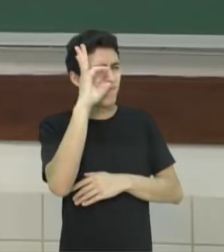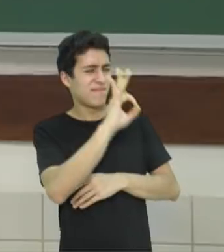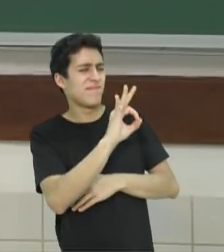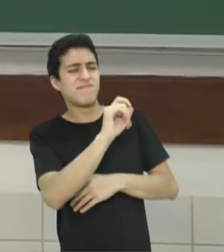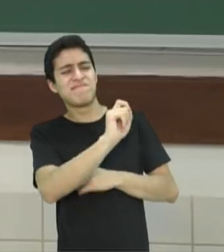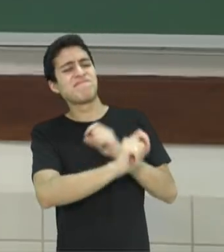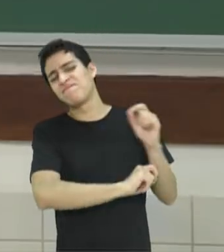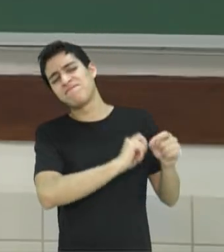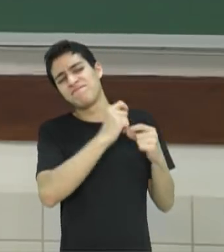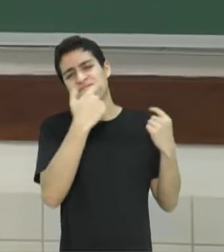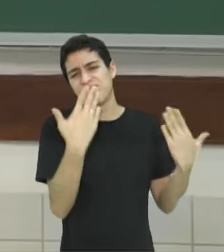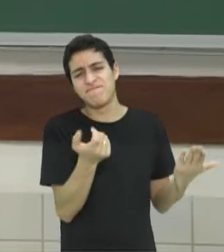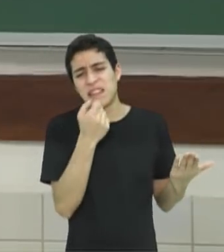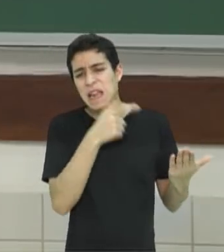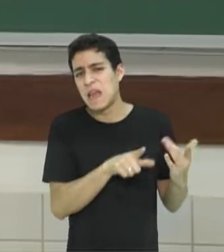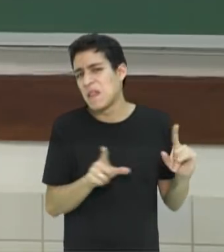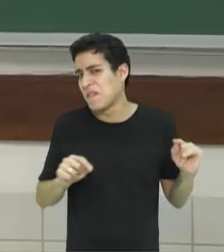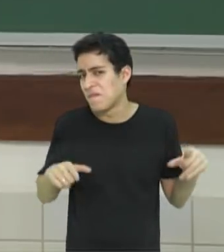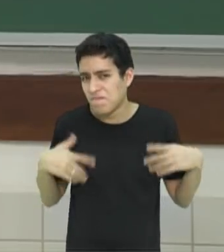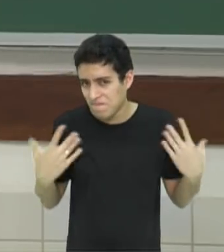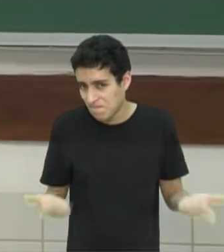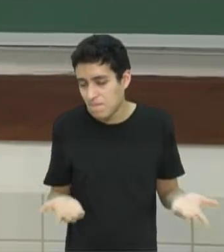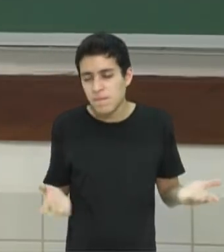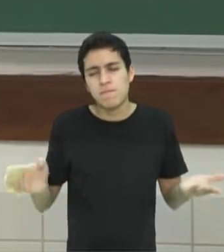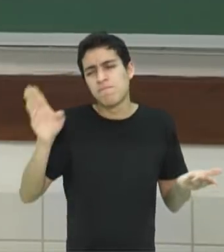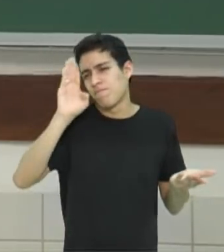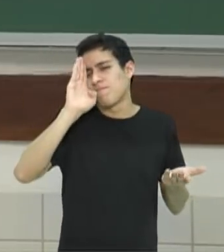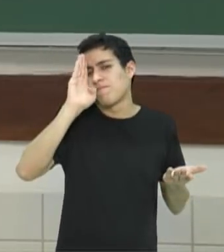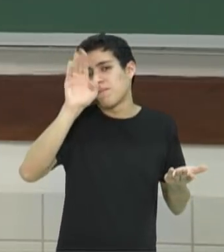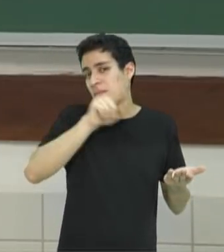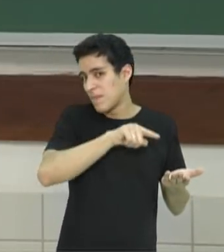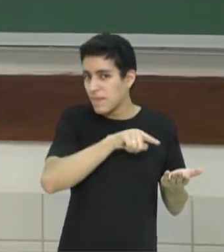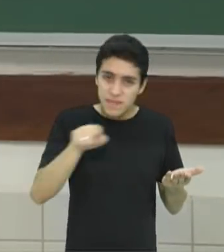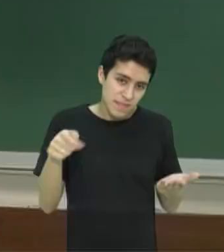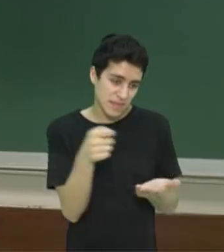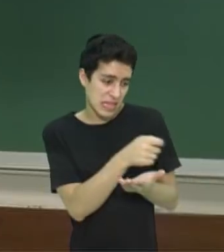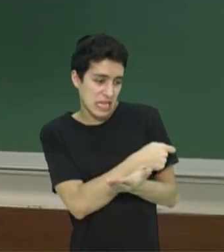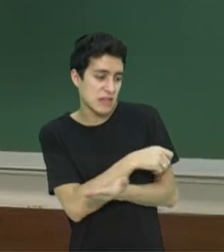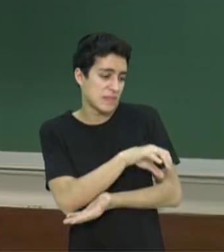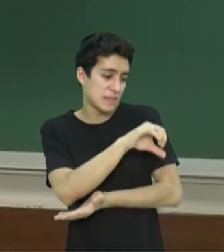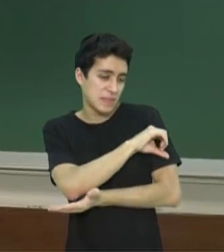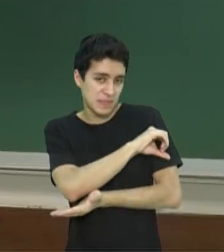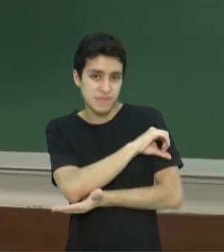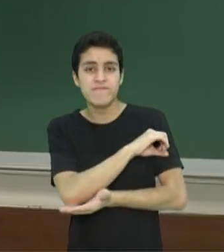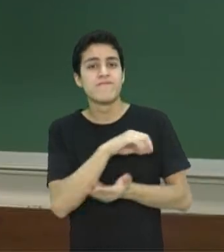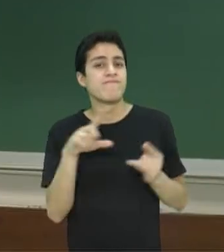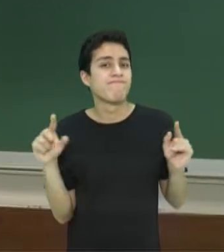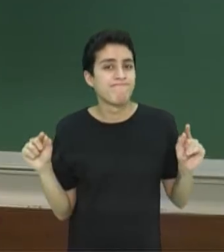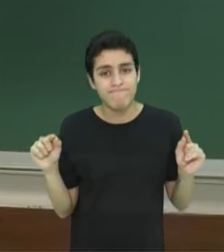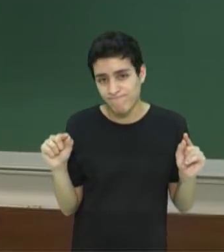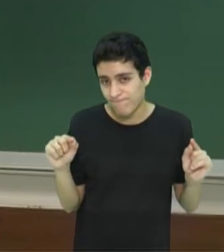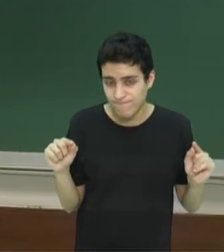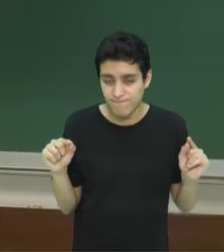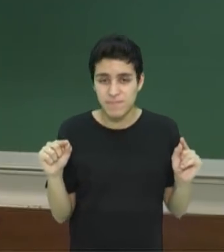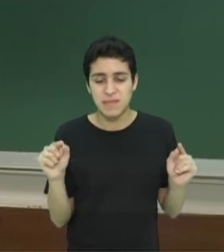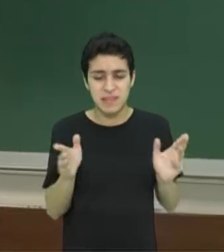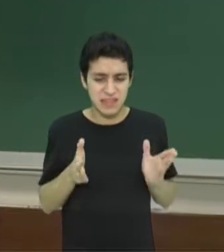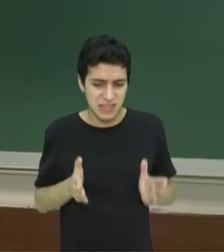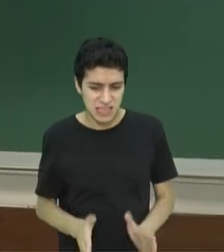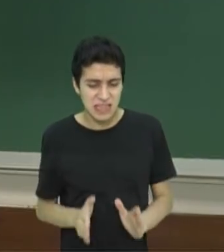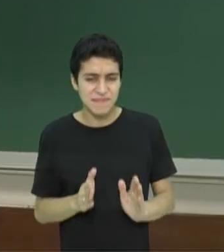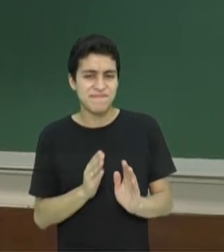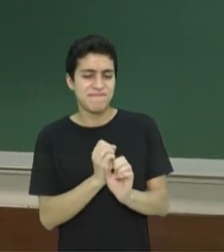muito bem onde é que estava a graça disso. Principalmente você, aluno do nono ano, que está aí, que